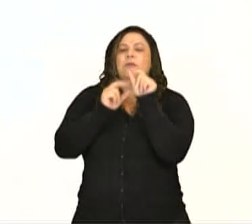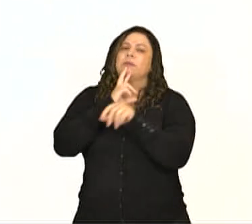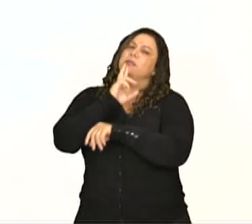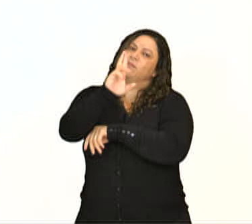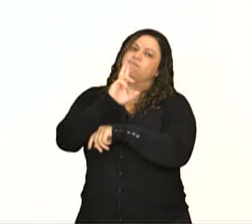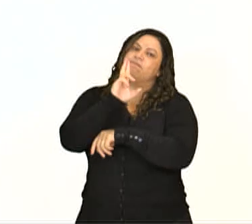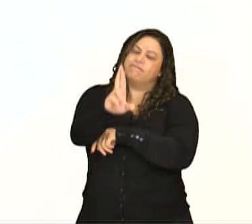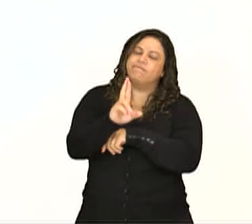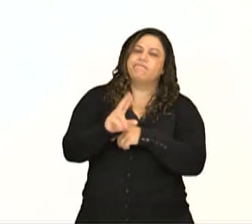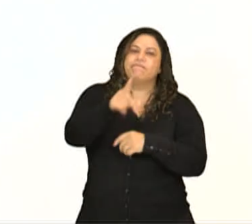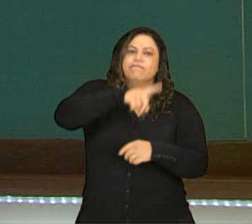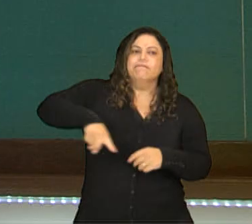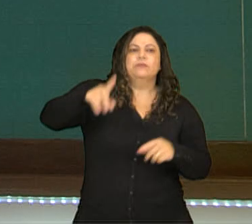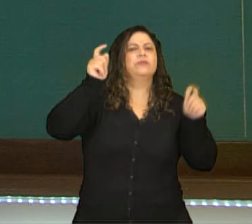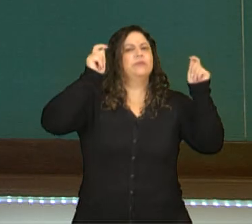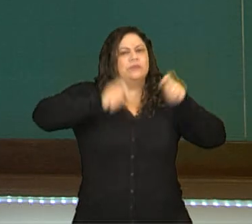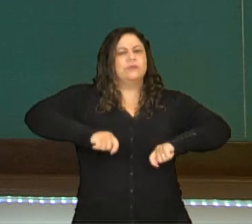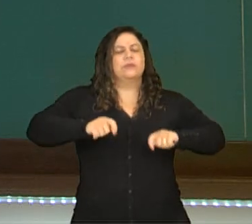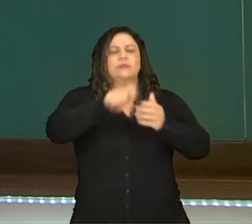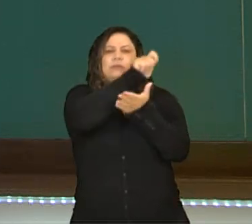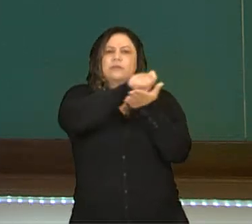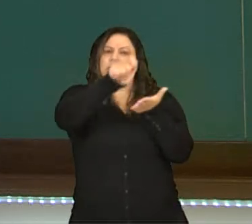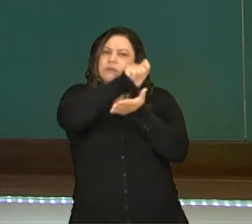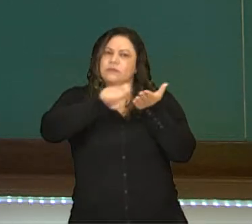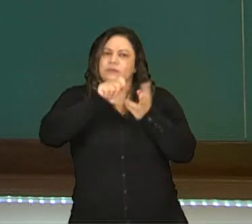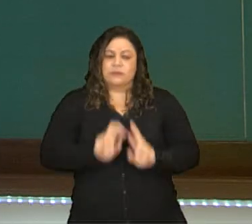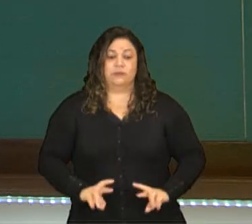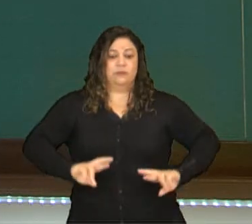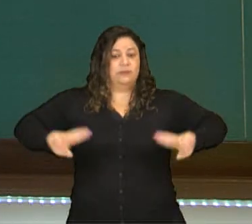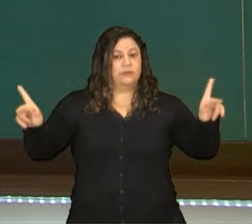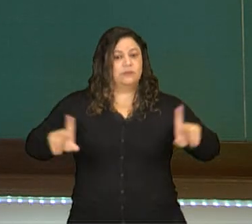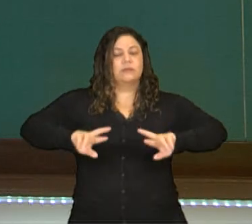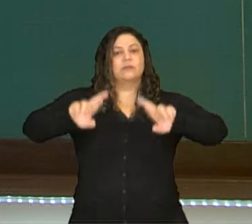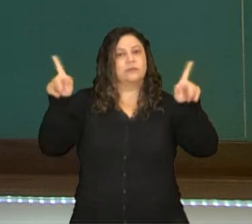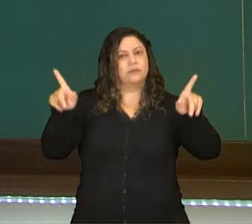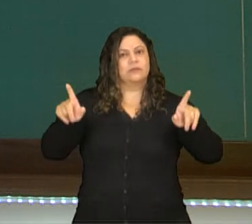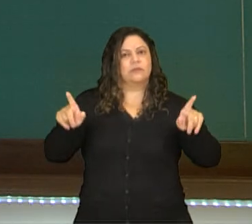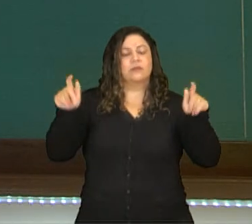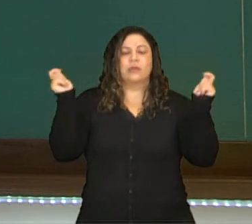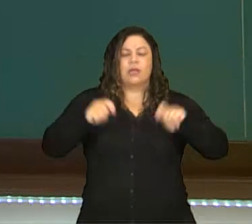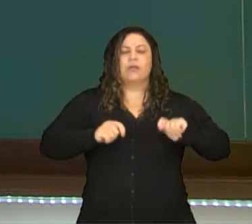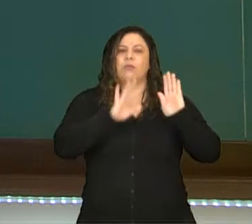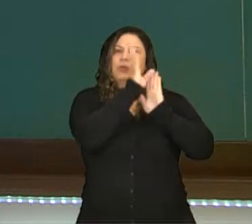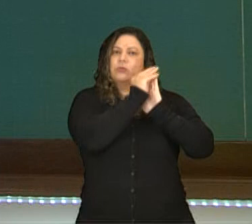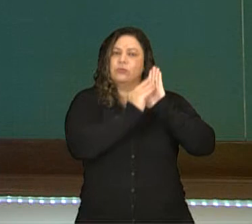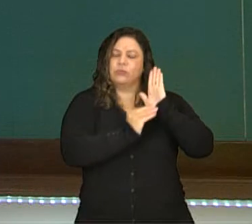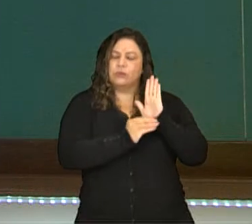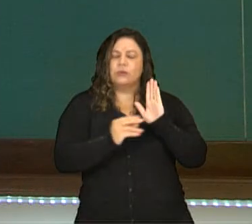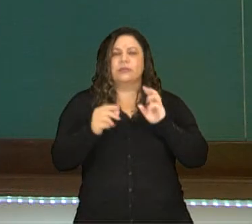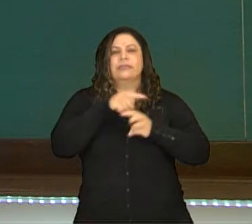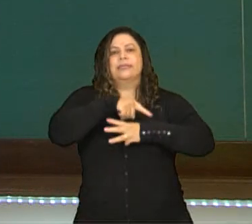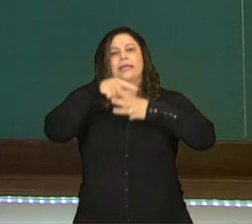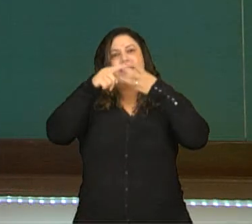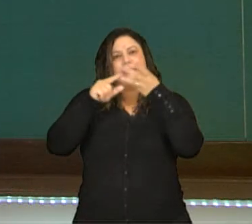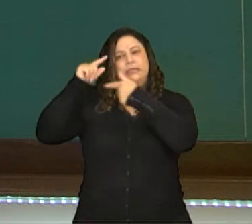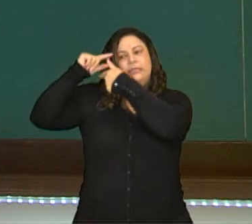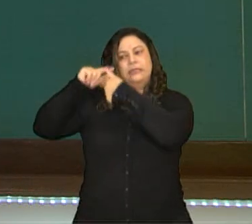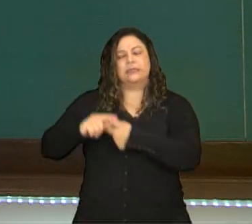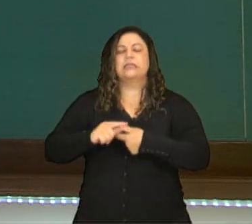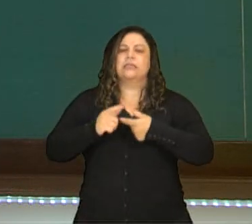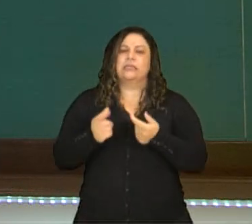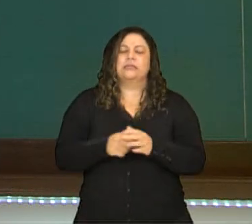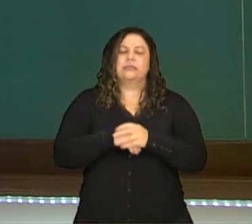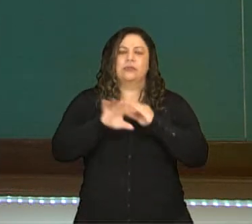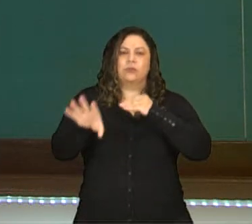vocês podem ter escrito de uma forma diferente. O importante é que vocês tenham esses elementos dessas 3 tradições incorporados na resposta